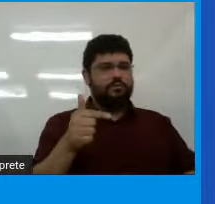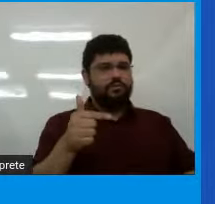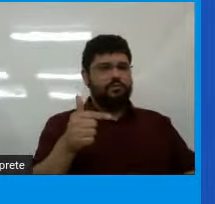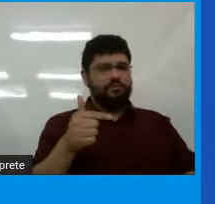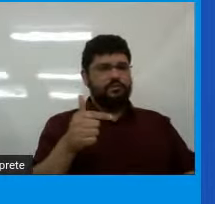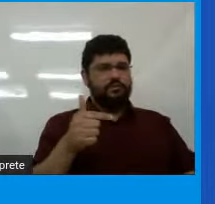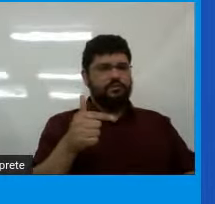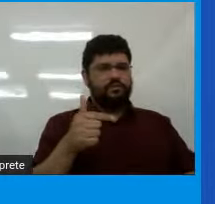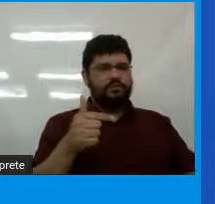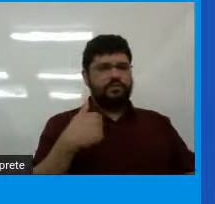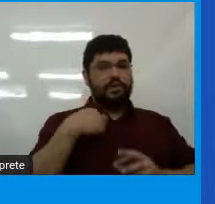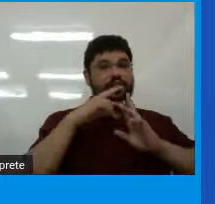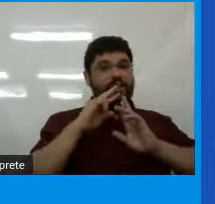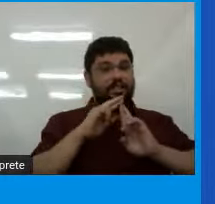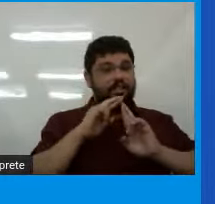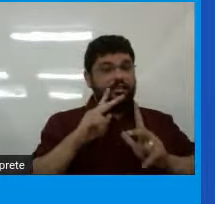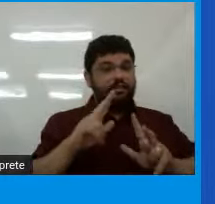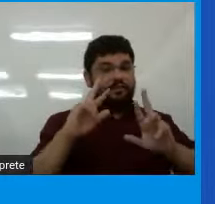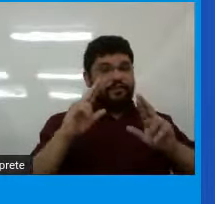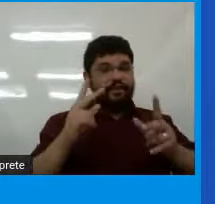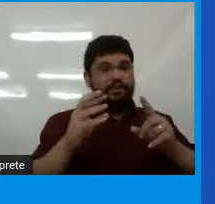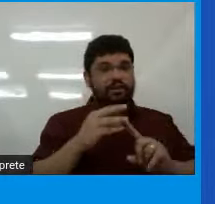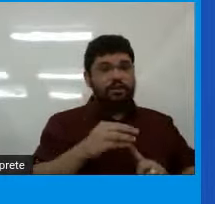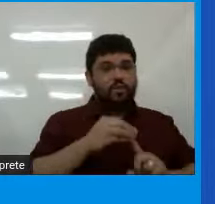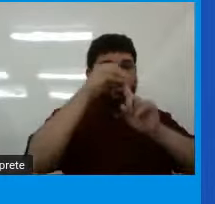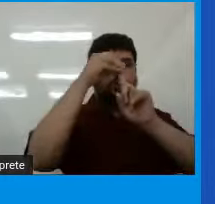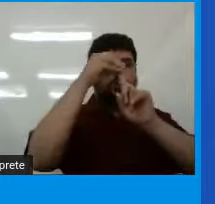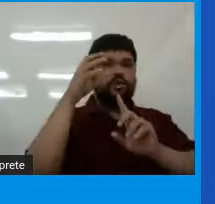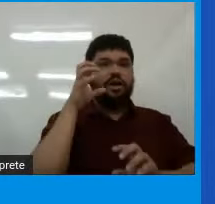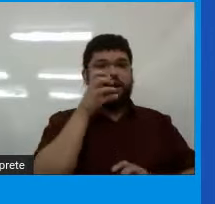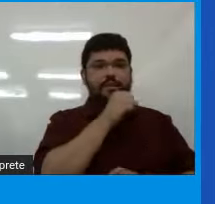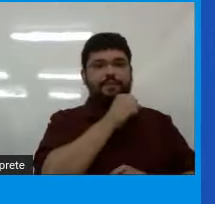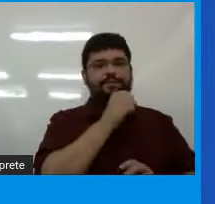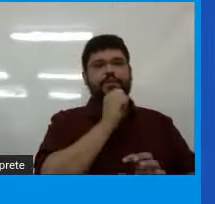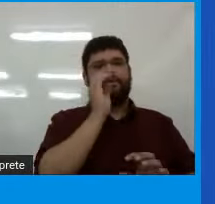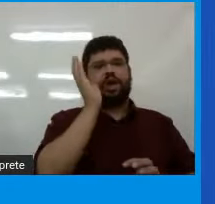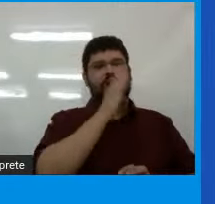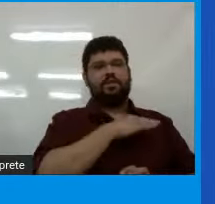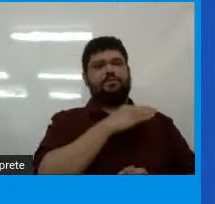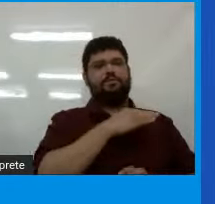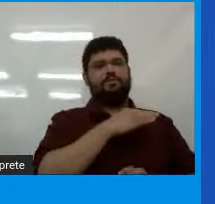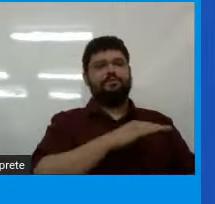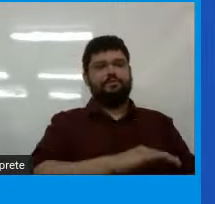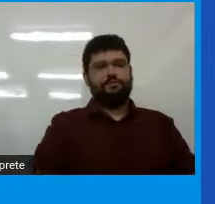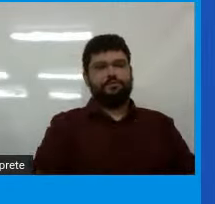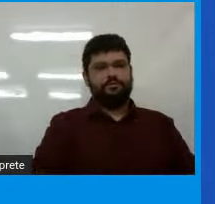momento excepcional e passageiro. De forma nenhuma,